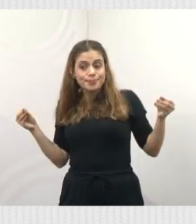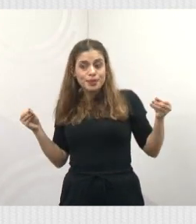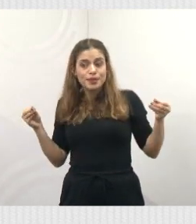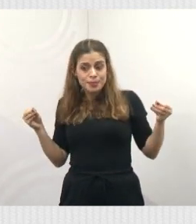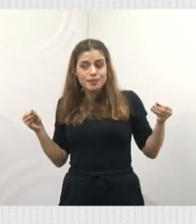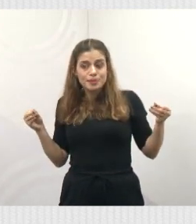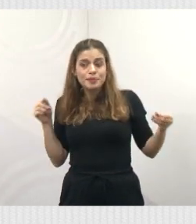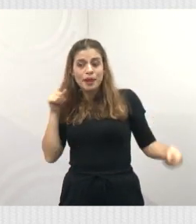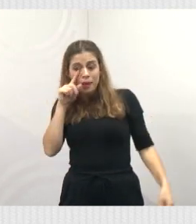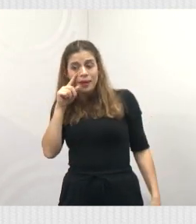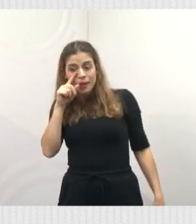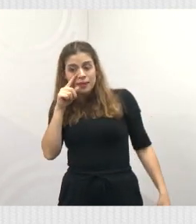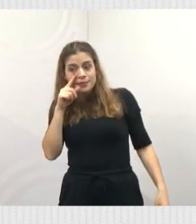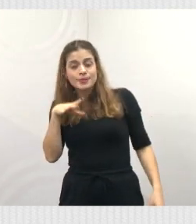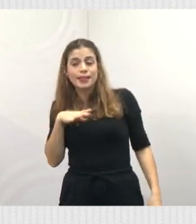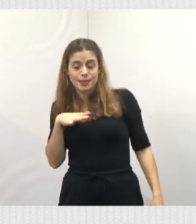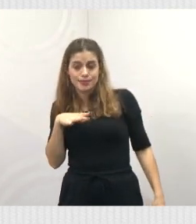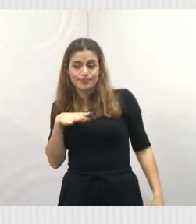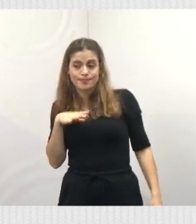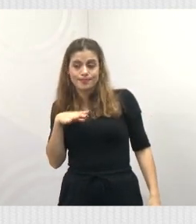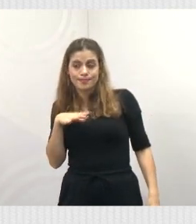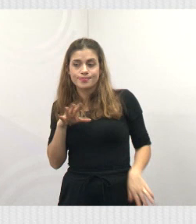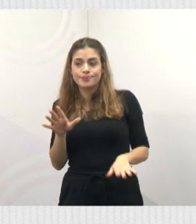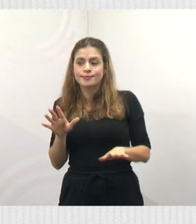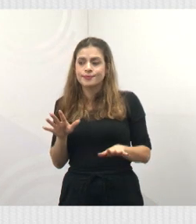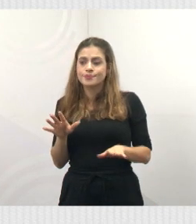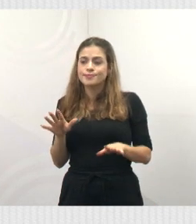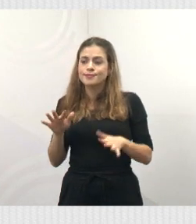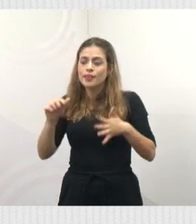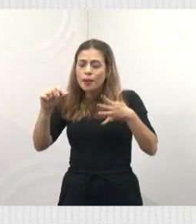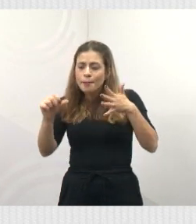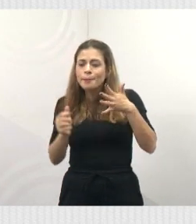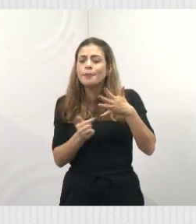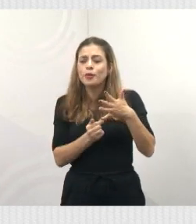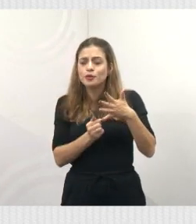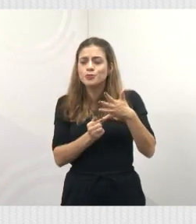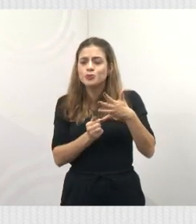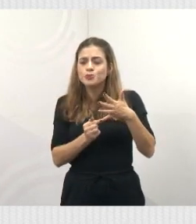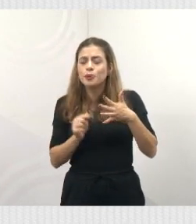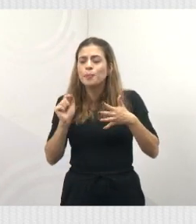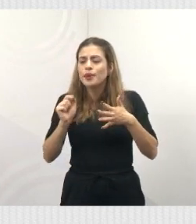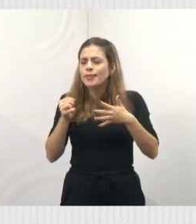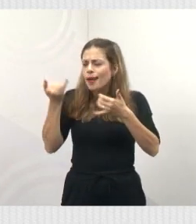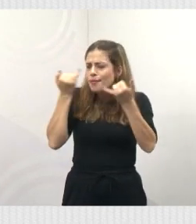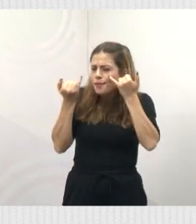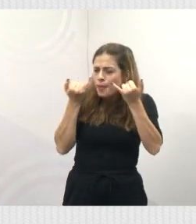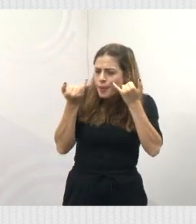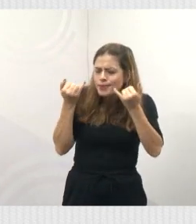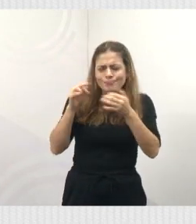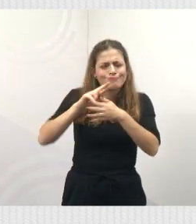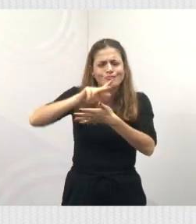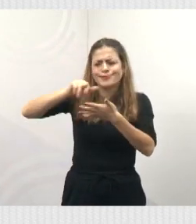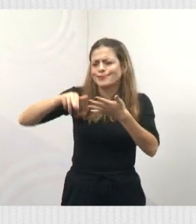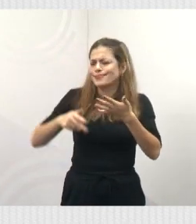problema da cidade de Jacareí. Por último, deixarei aqui com vocês, porque são bastantes informações, a respeito do Plano Municipal